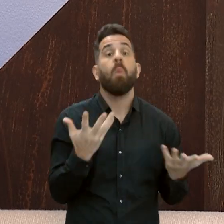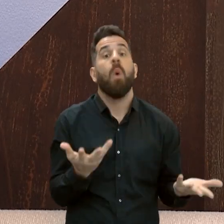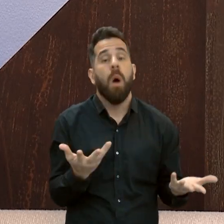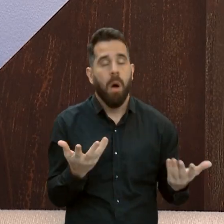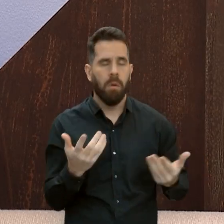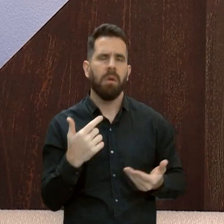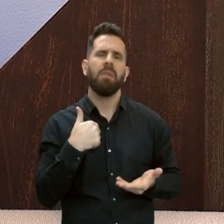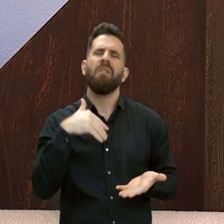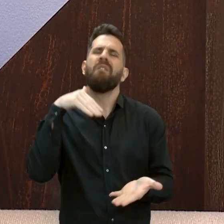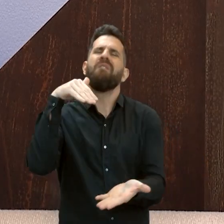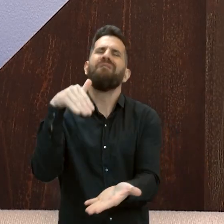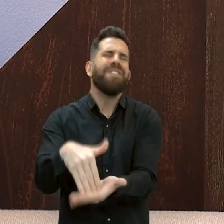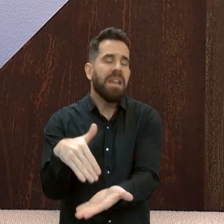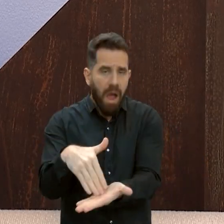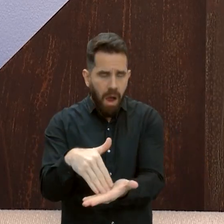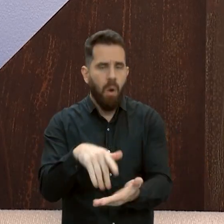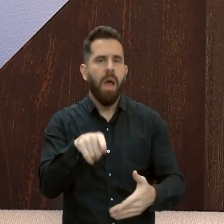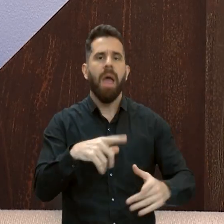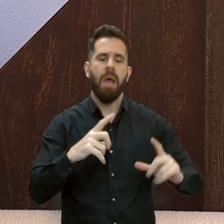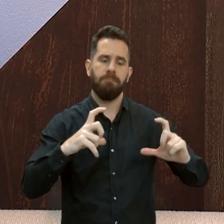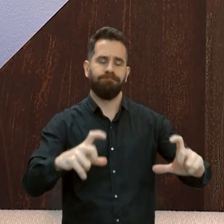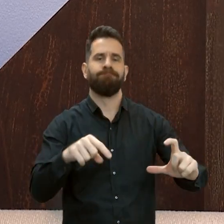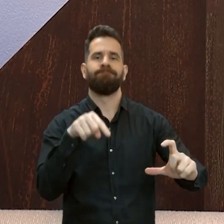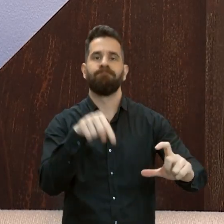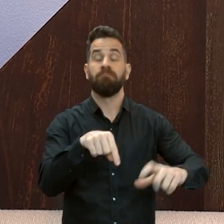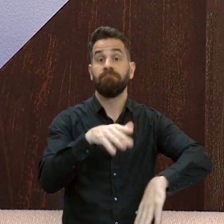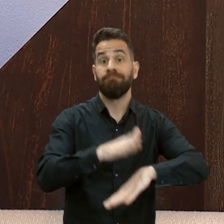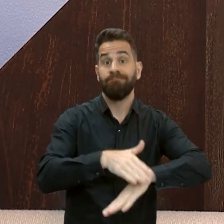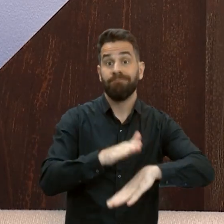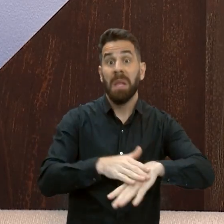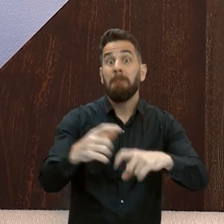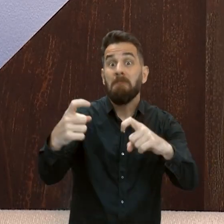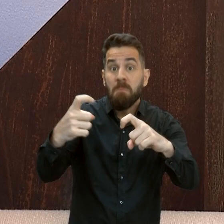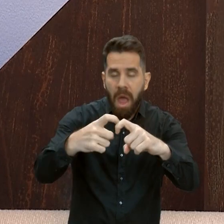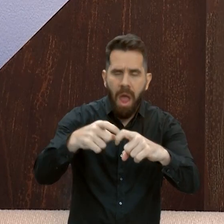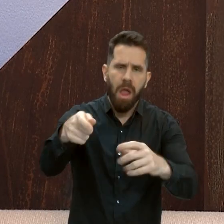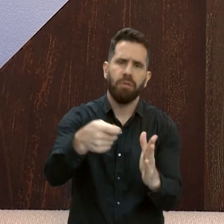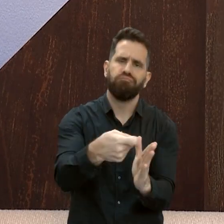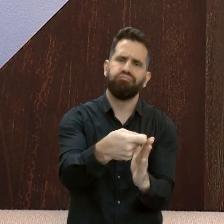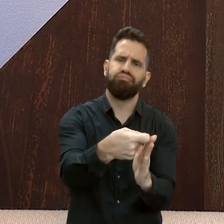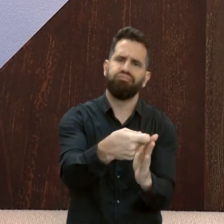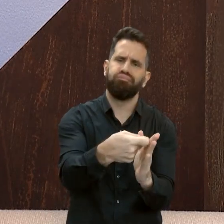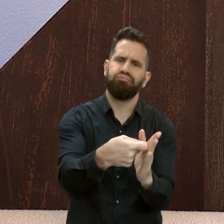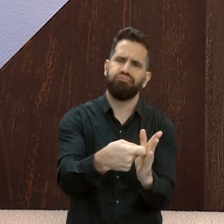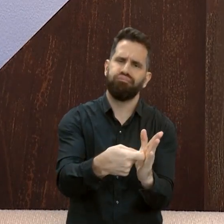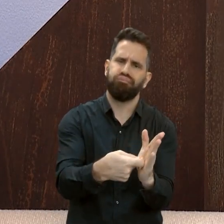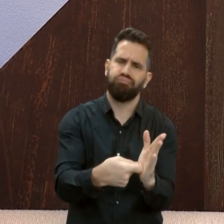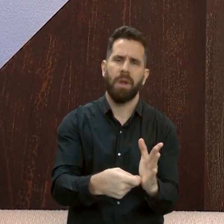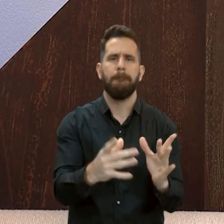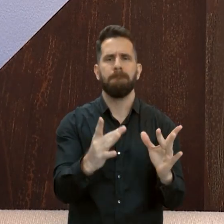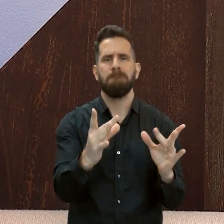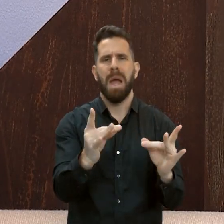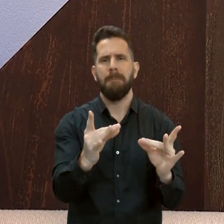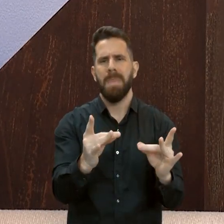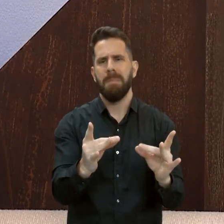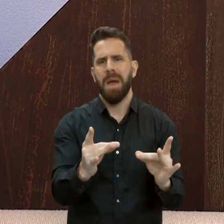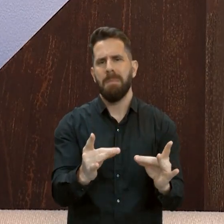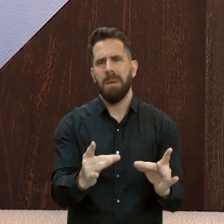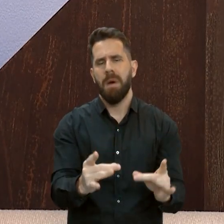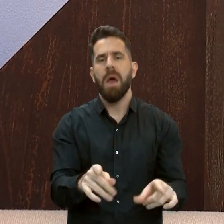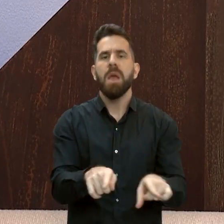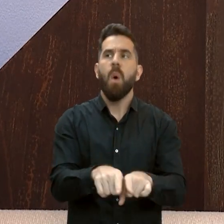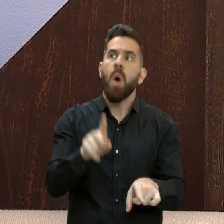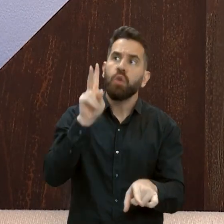campo aberto, que é nesse local que o médico vai fazer a especificação da deficiência, detalhar, né, fazer um histórico, um